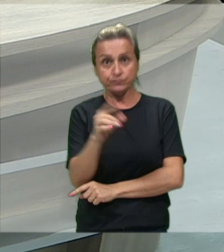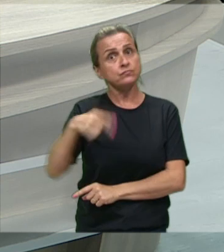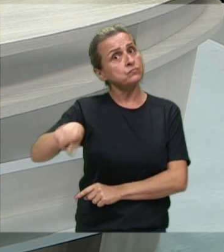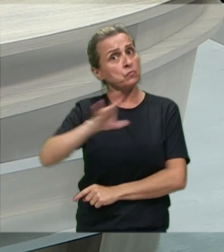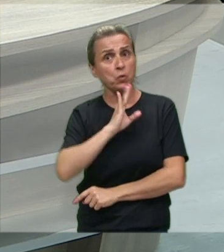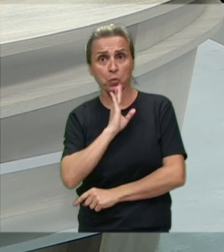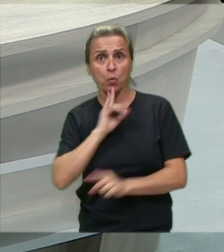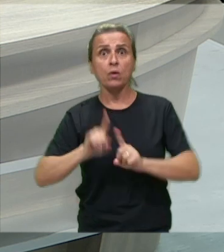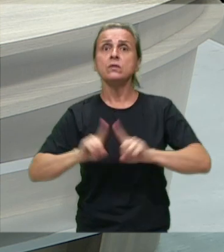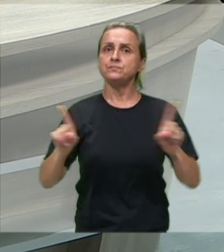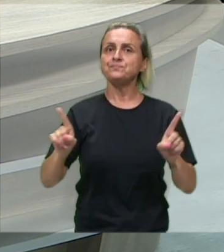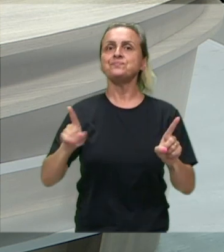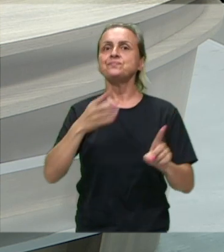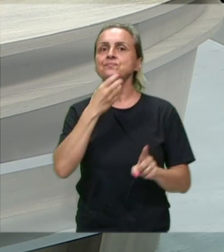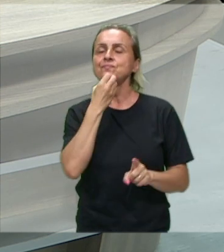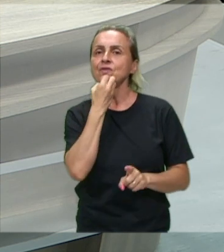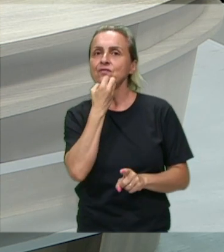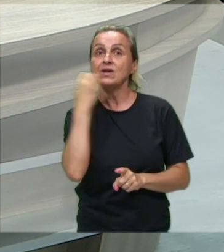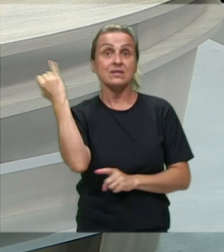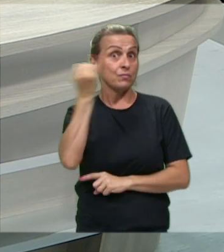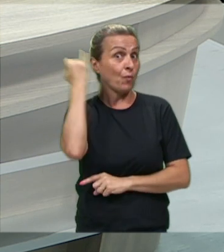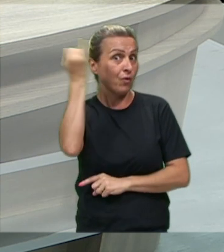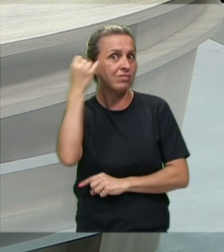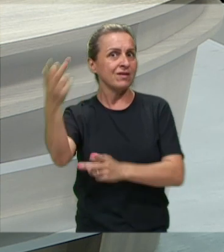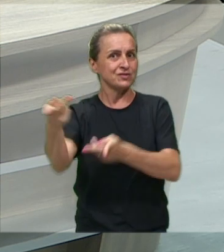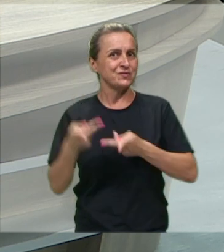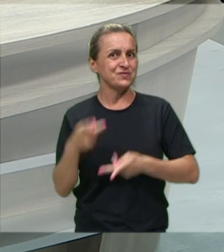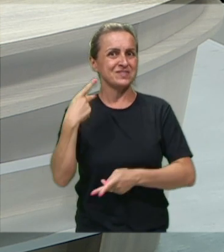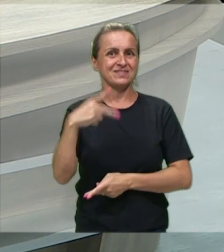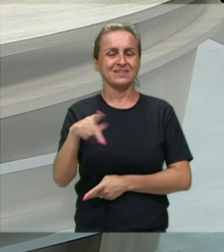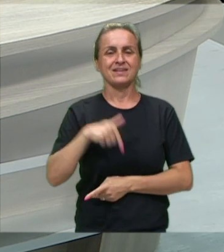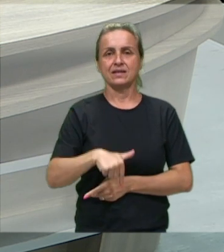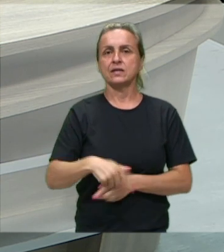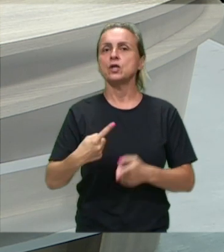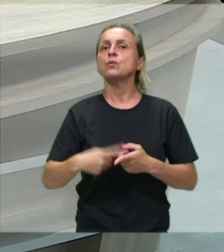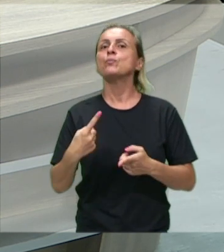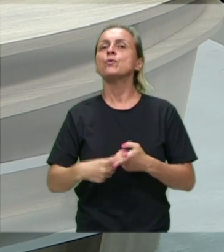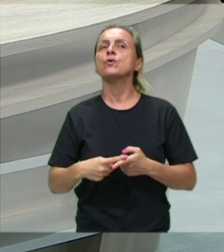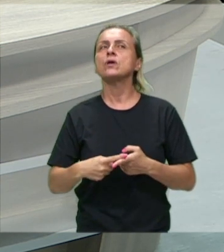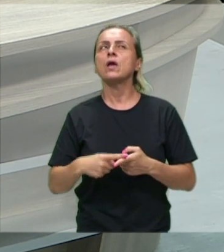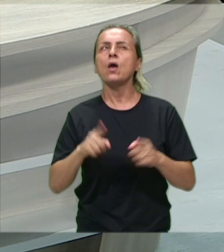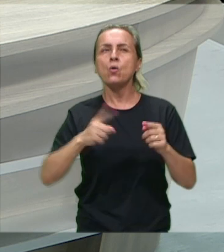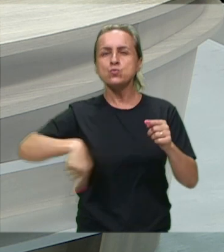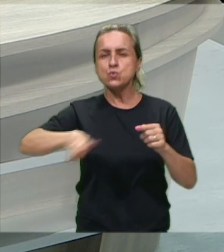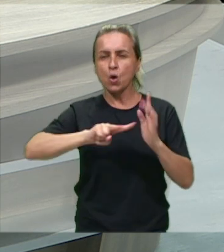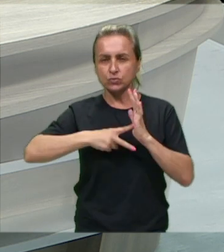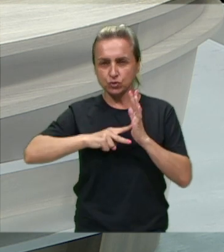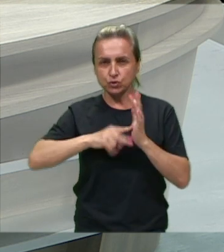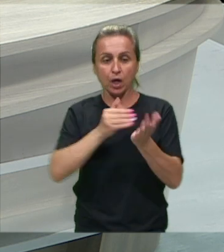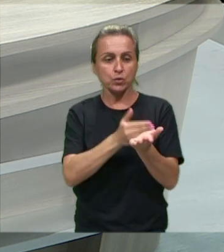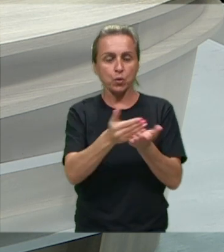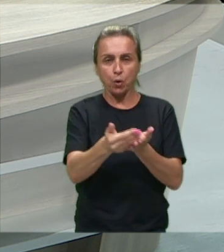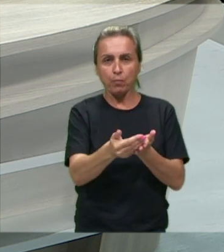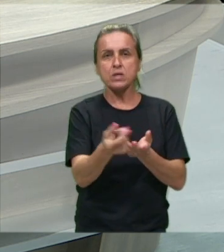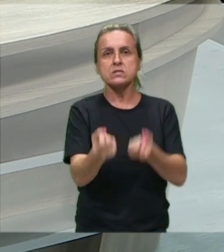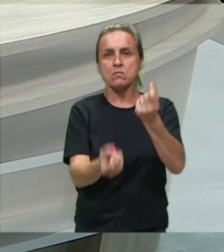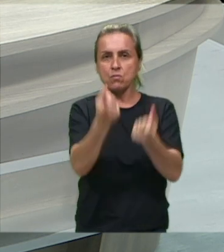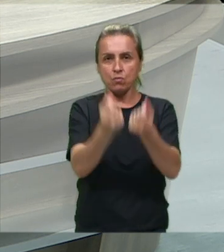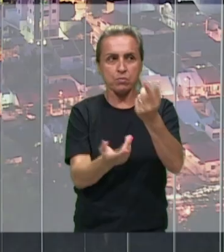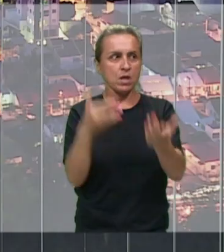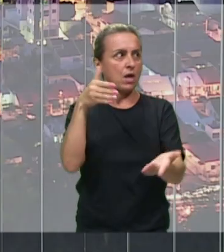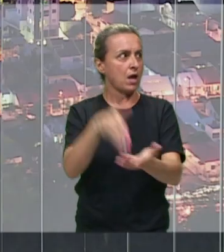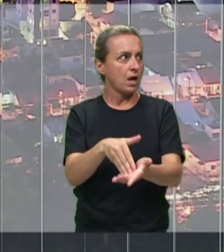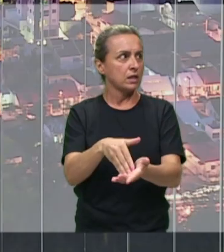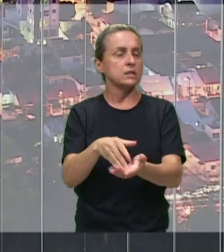nosso município e regiões, porque a abrangência do nosso sindicato, ele vem de Bombinhas até Pissarras. Sim, e